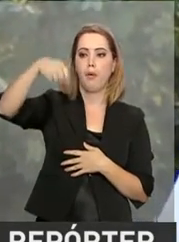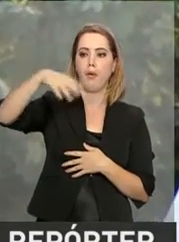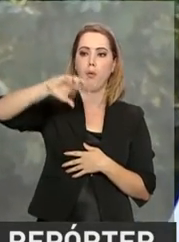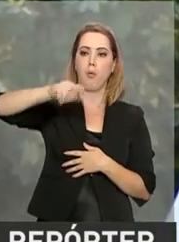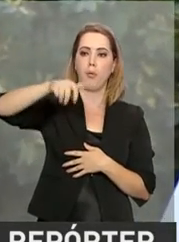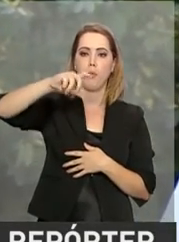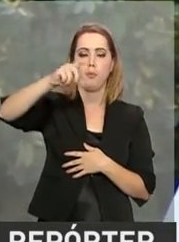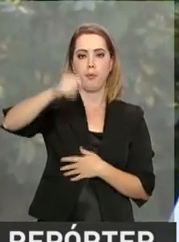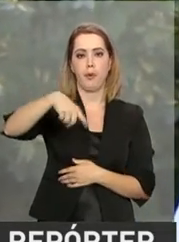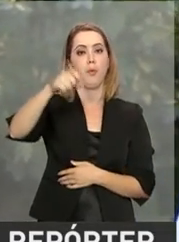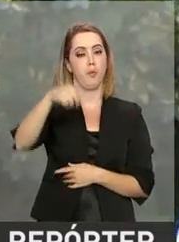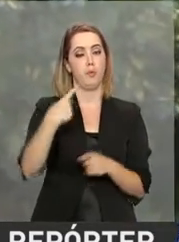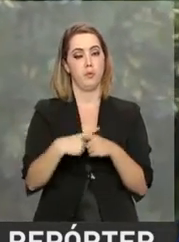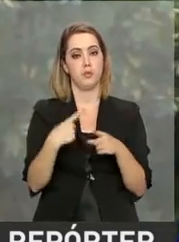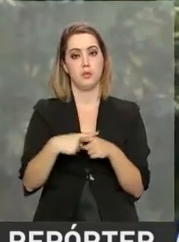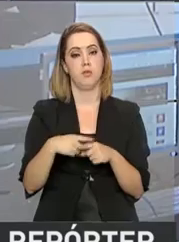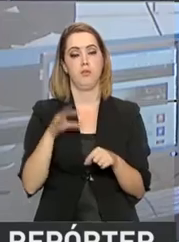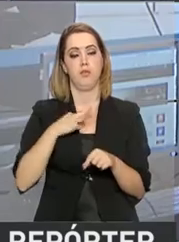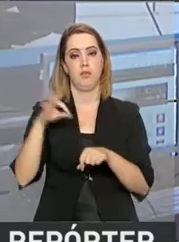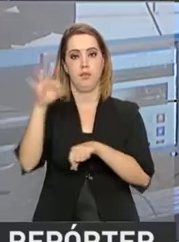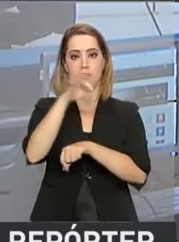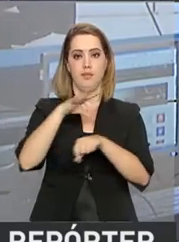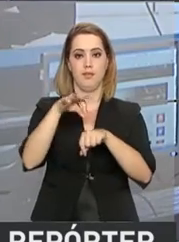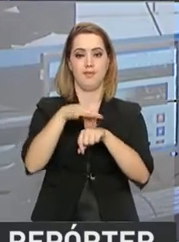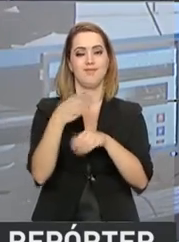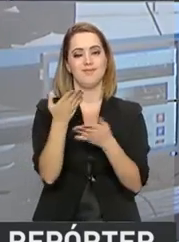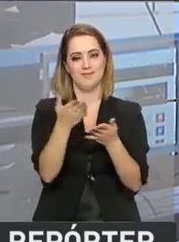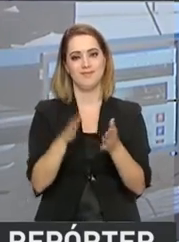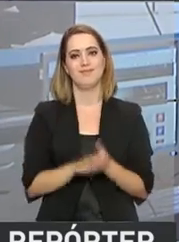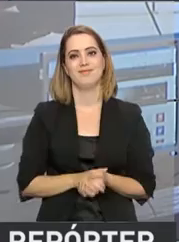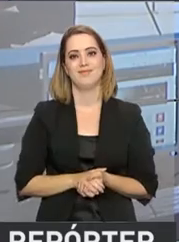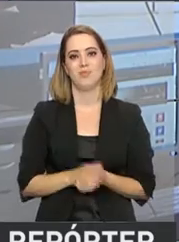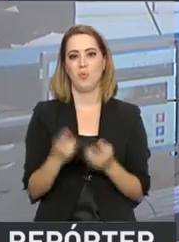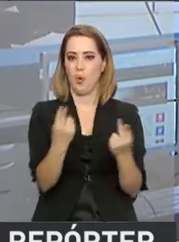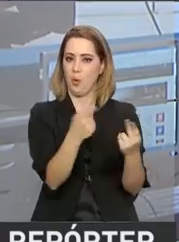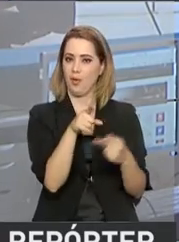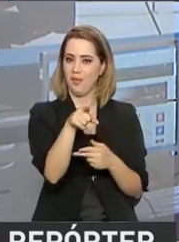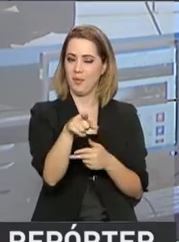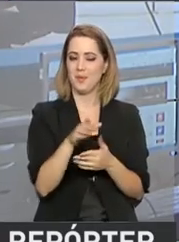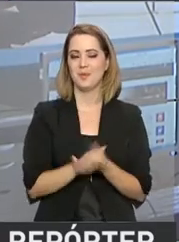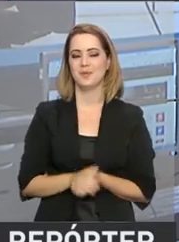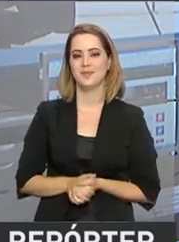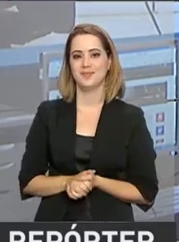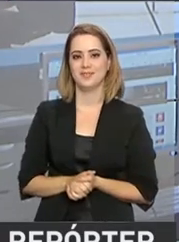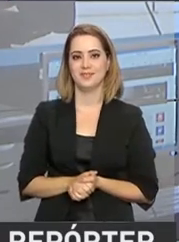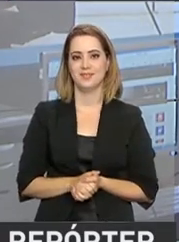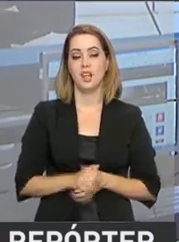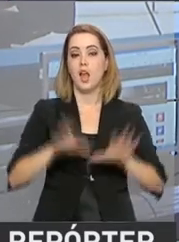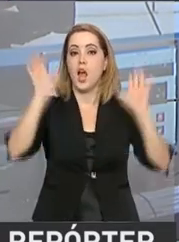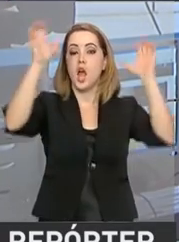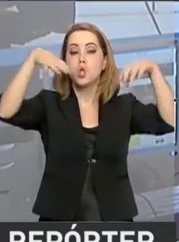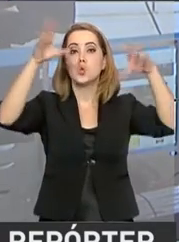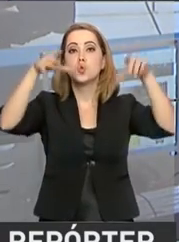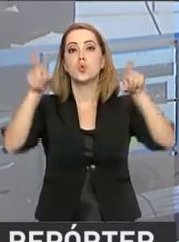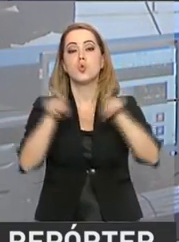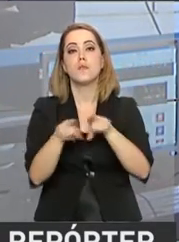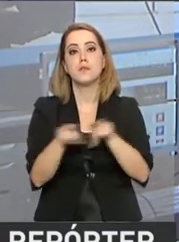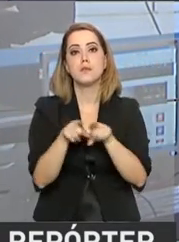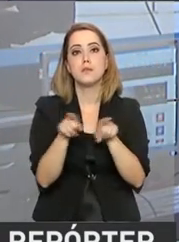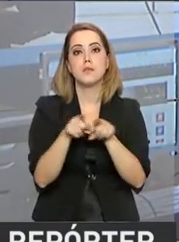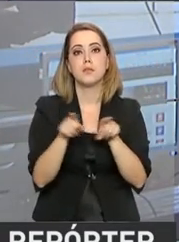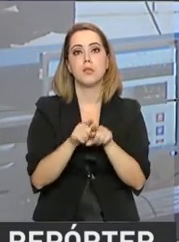porque senão vai criar dengue. É isso aí, tem que fazer como o Júlio César. E as chuvas também aumentam o risco